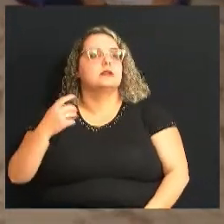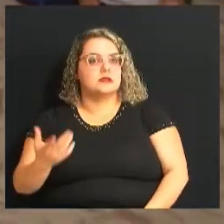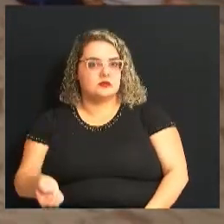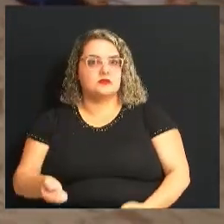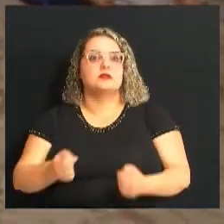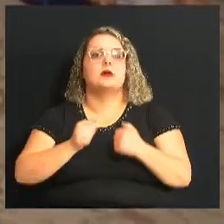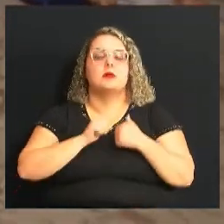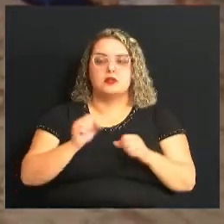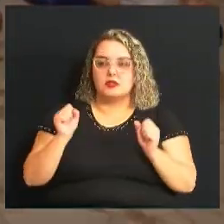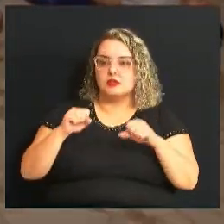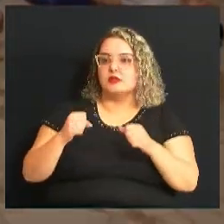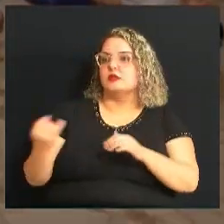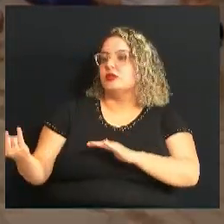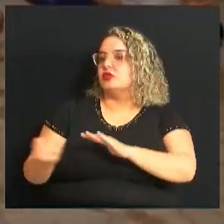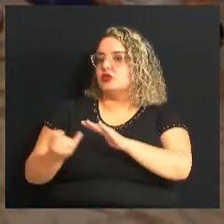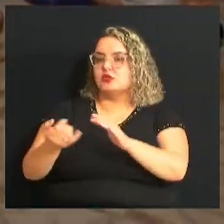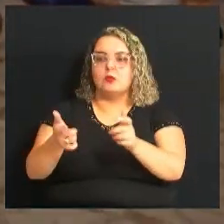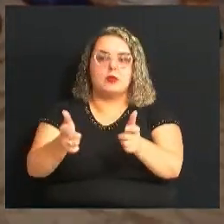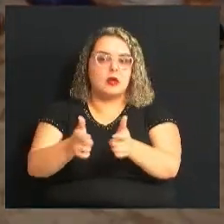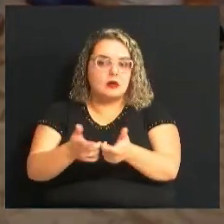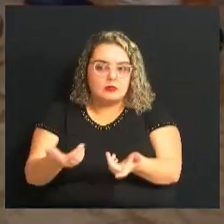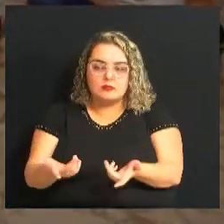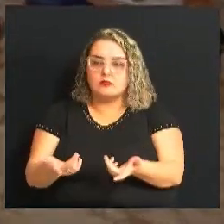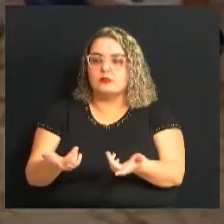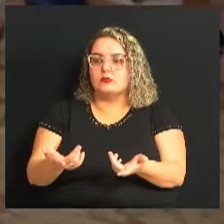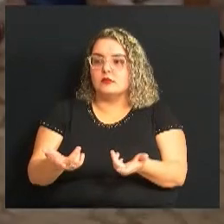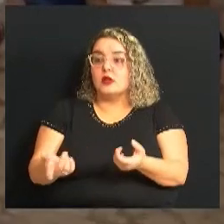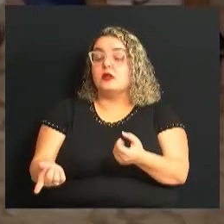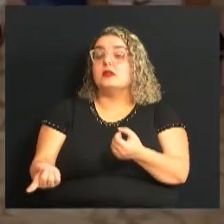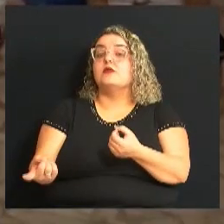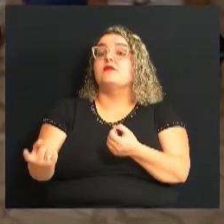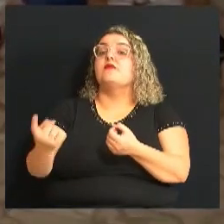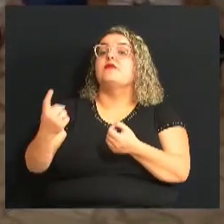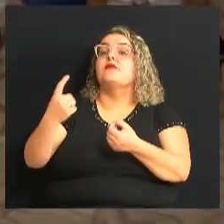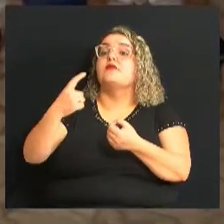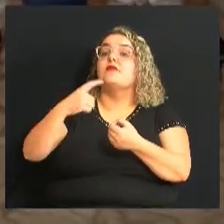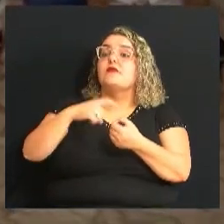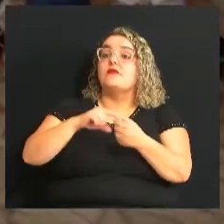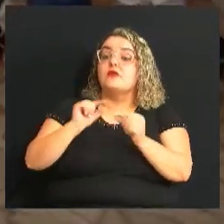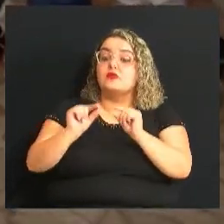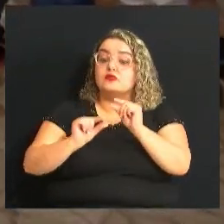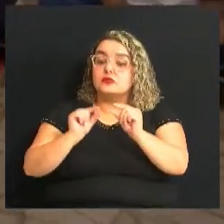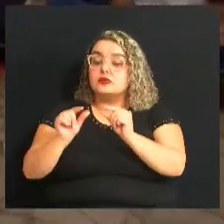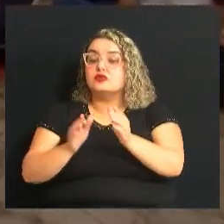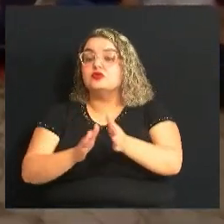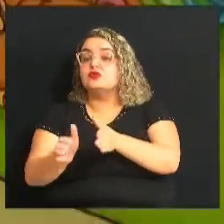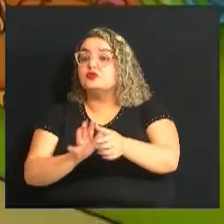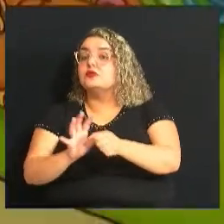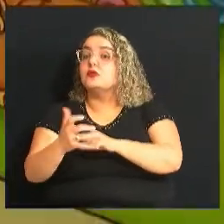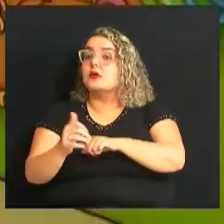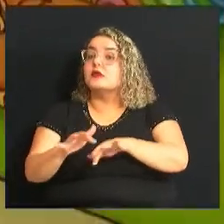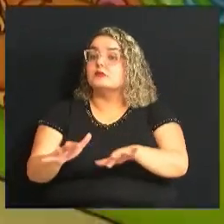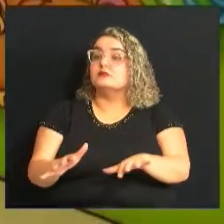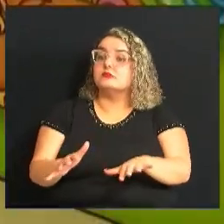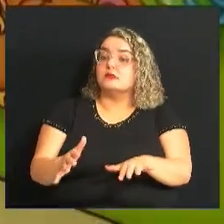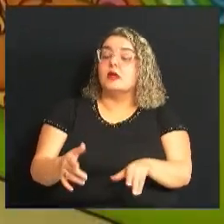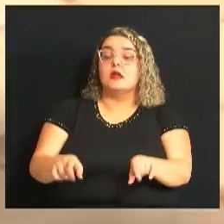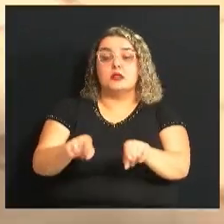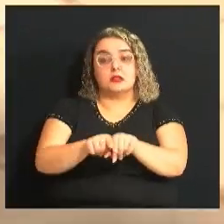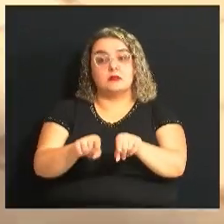assim, instituições pequenas que estão voltando, né, de um período pandêmico, que inclusive